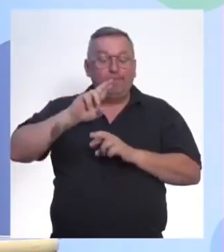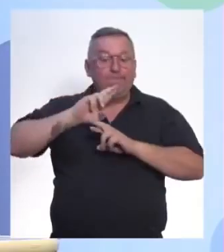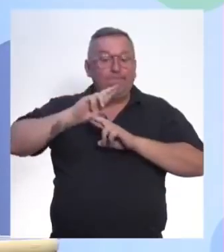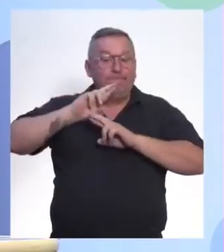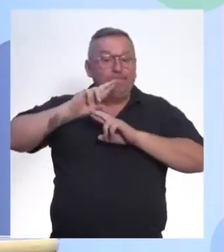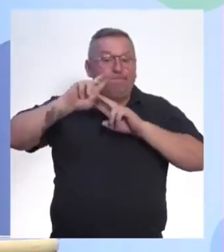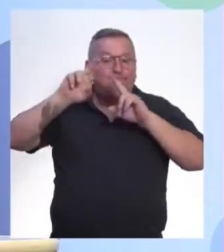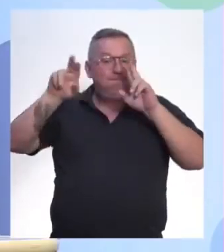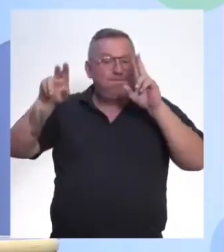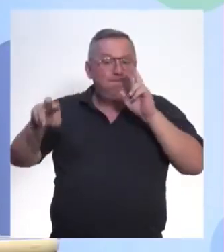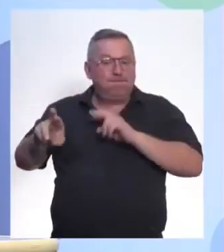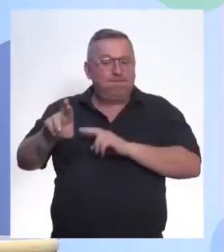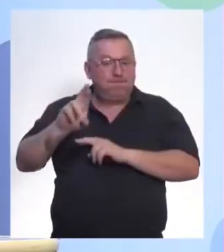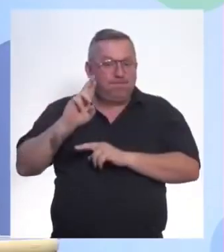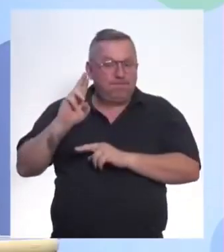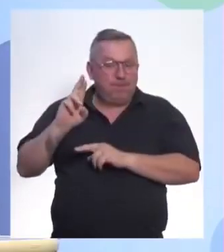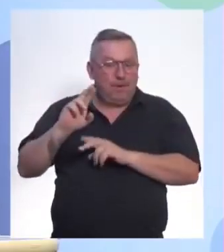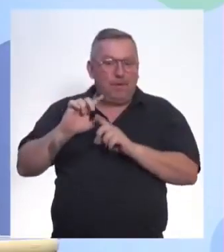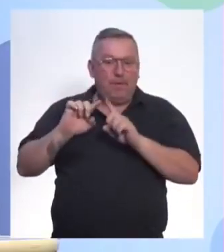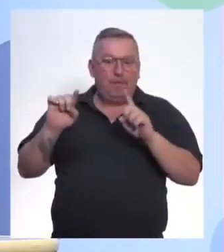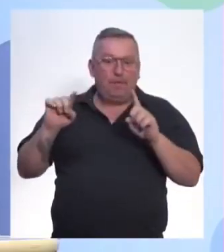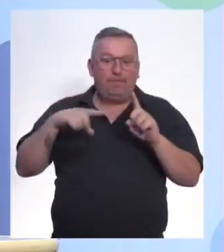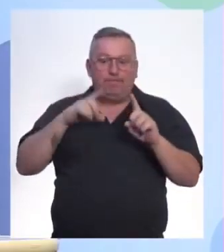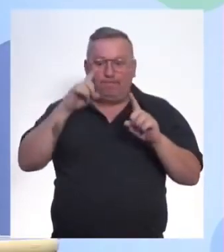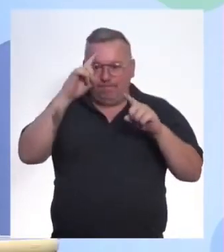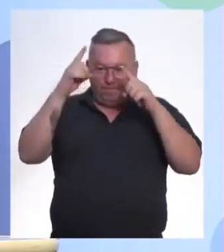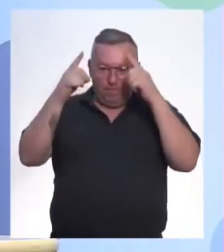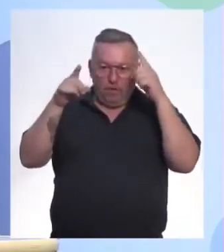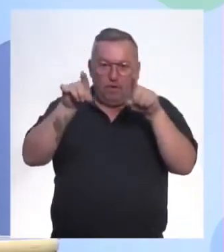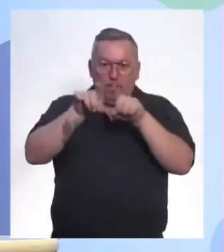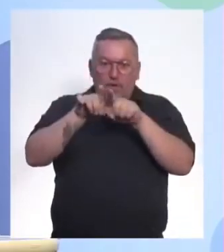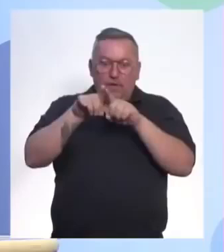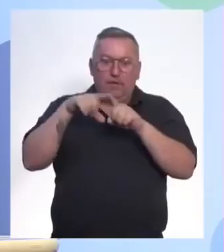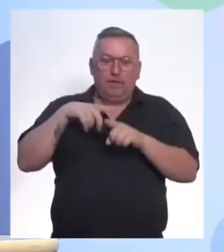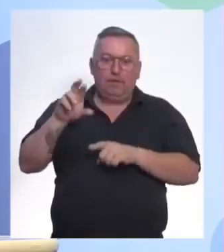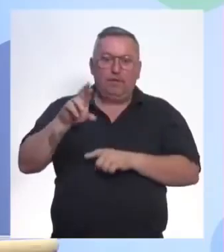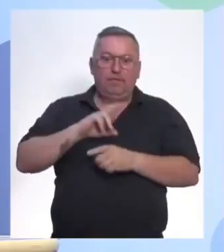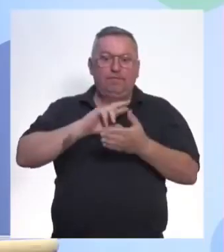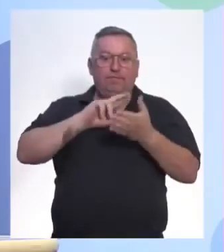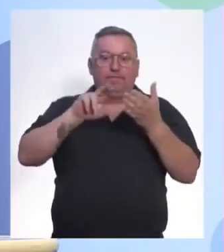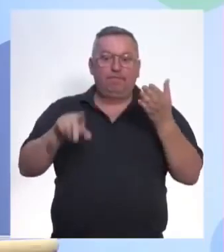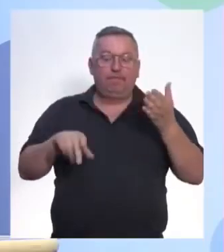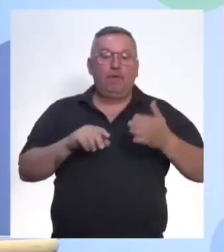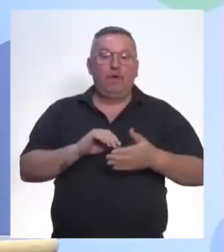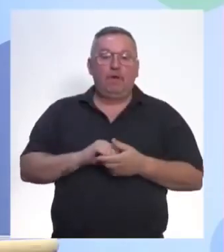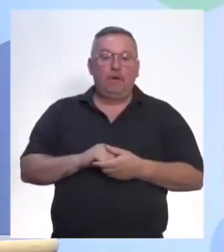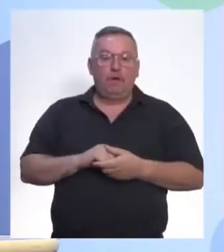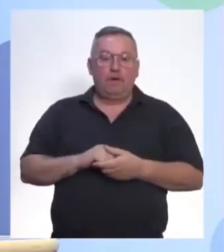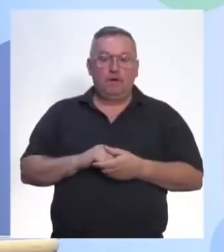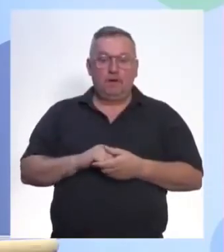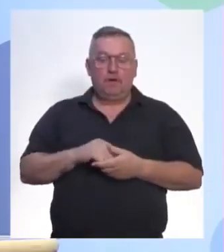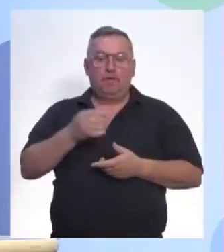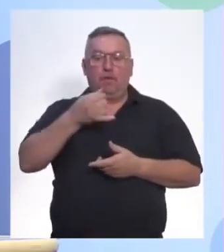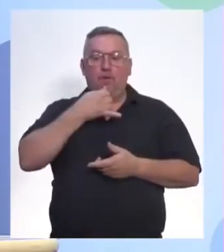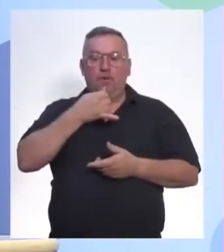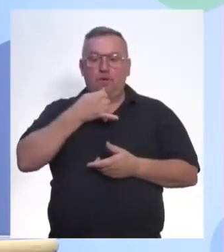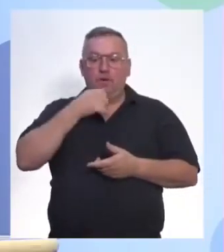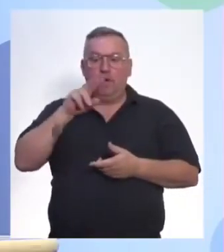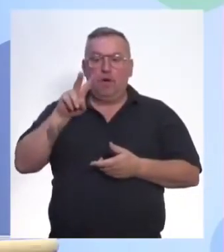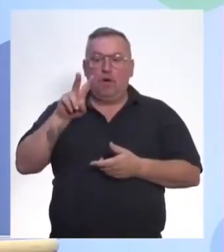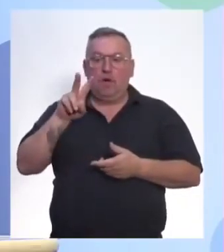Beleza. Certo? Só que eles estão em dúvida também, porque eu tenho respostas diferentes. Uhum. Então, por exemplo,